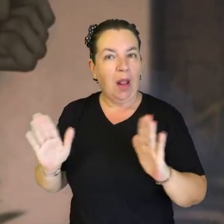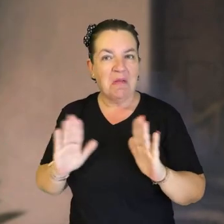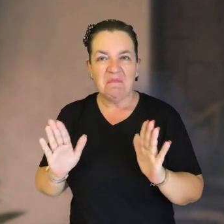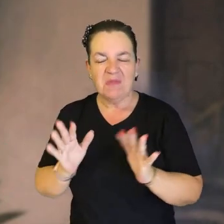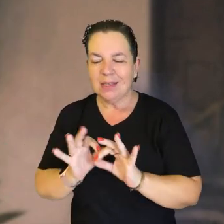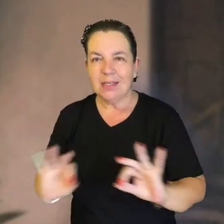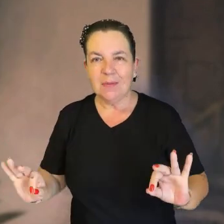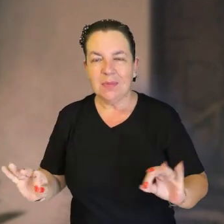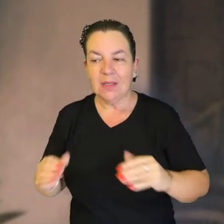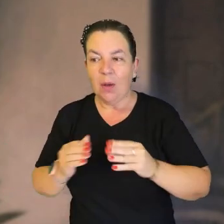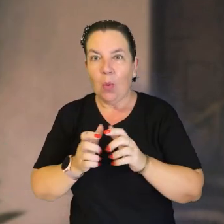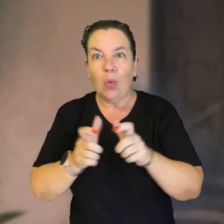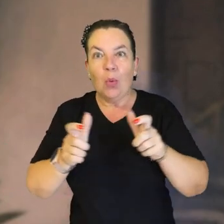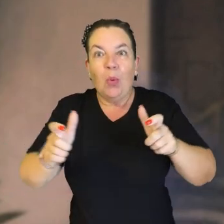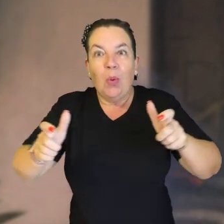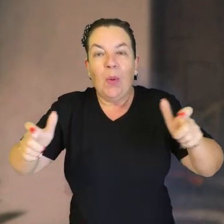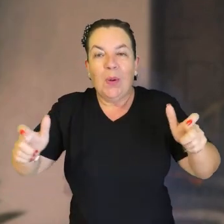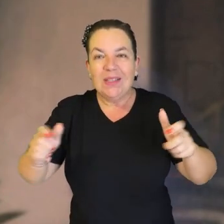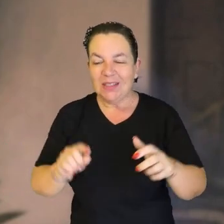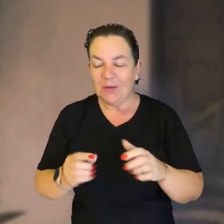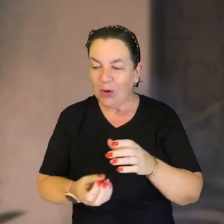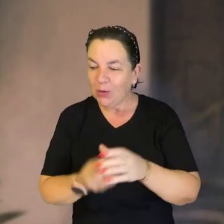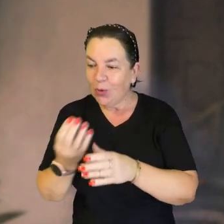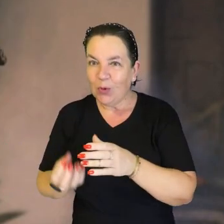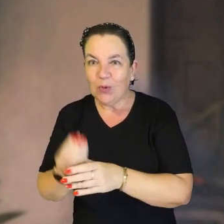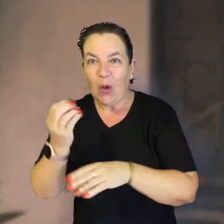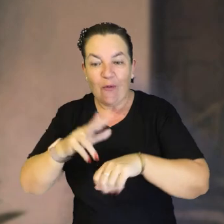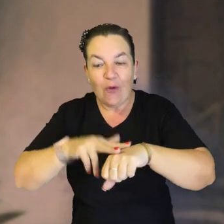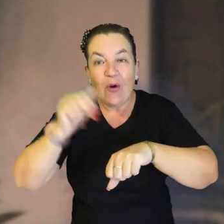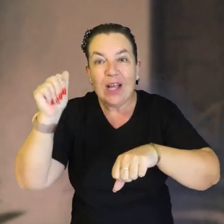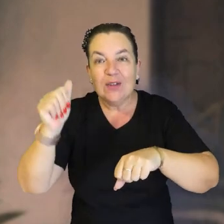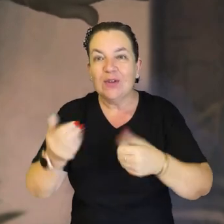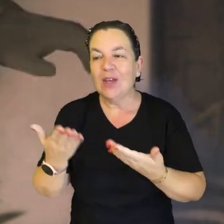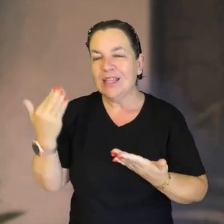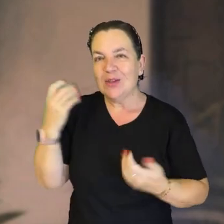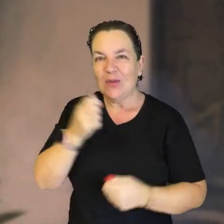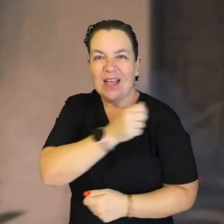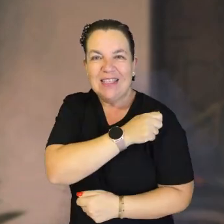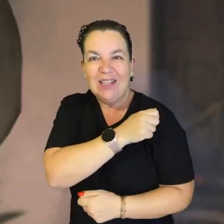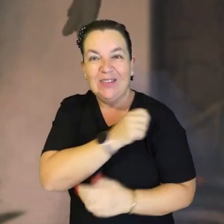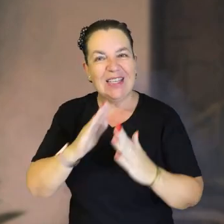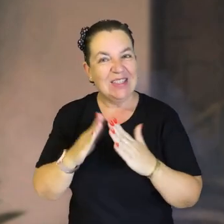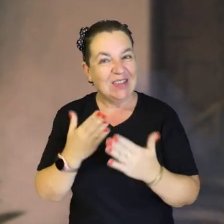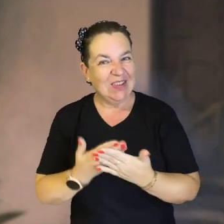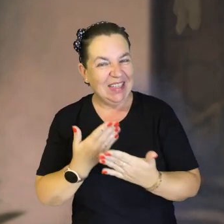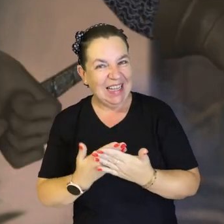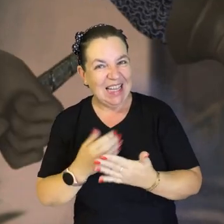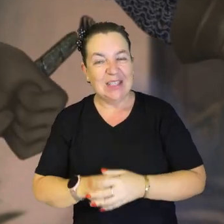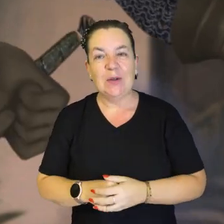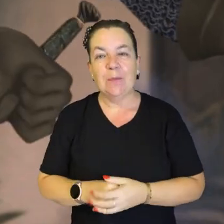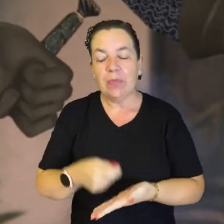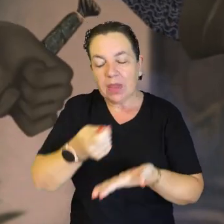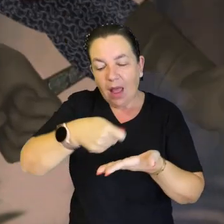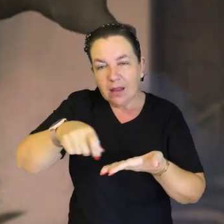escola improvisada. Pouco a pouco, o grupo foi crescendo e foram surgindo vocações de suas antigas alunas do